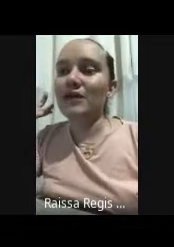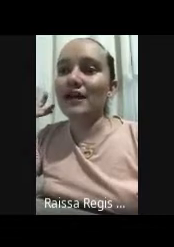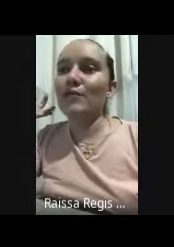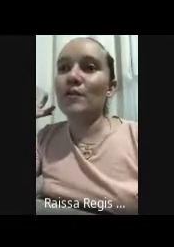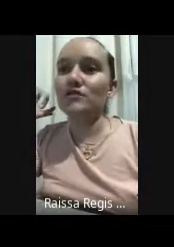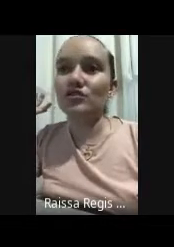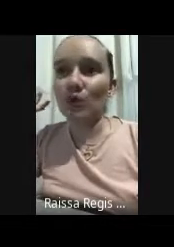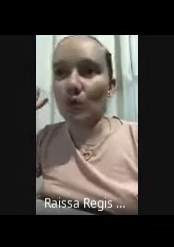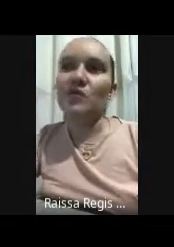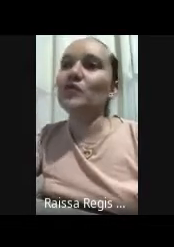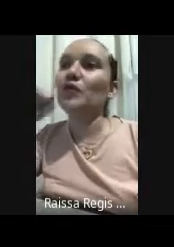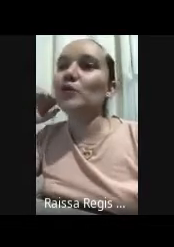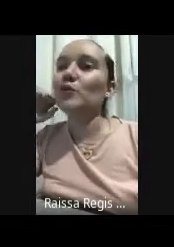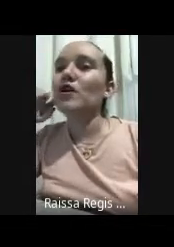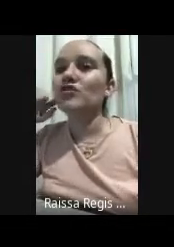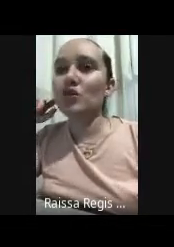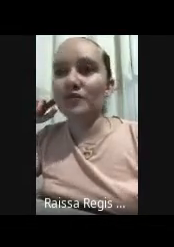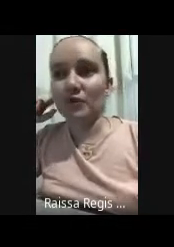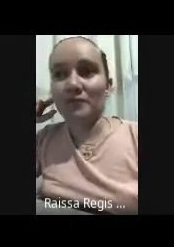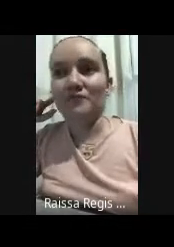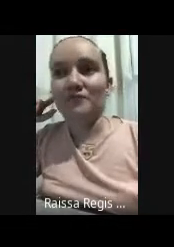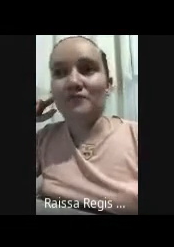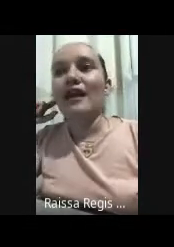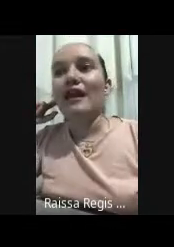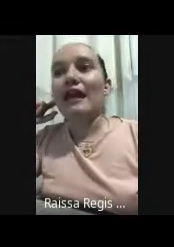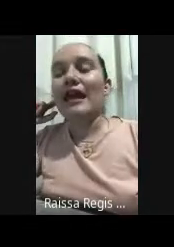idealizava aplicar a proposta de Stokoe, que foi o Johnson.